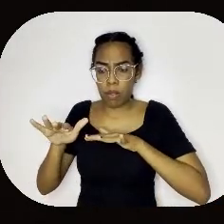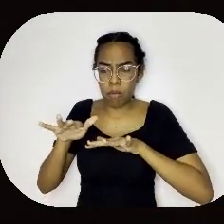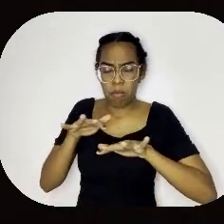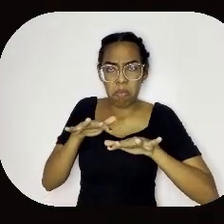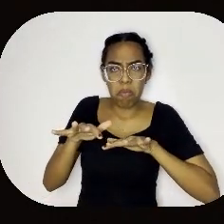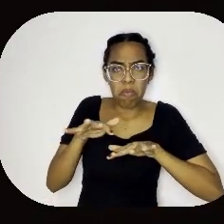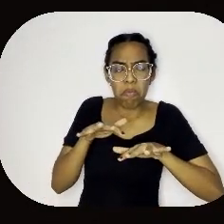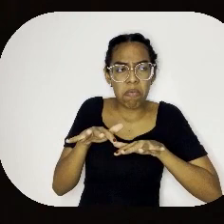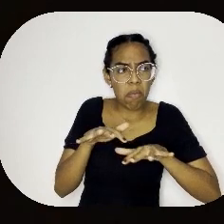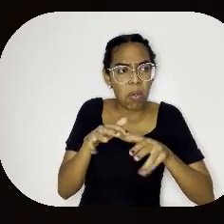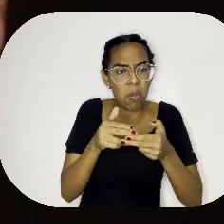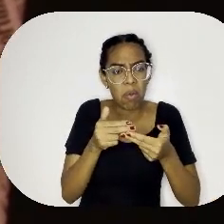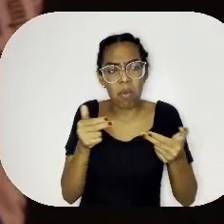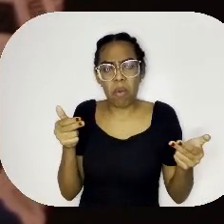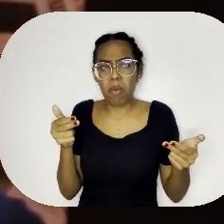maravilhosa,